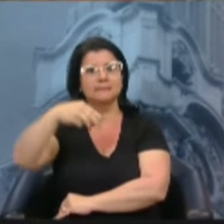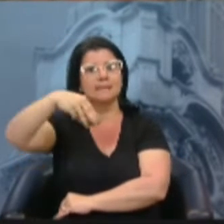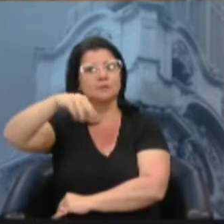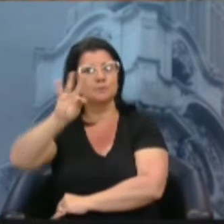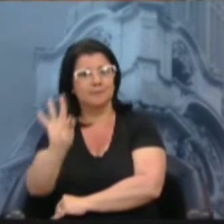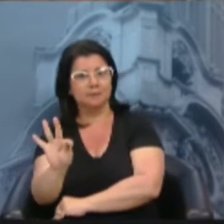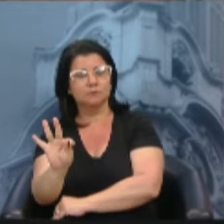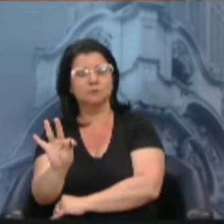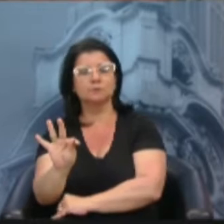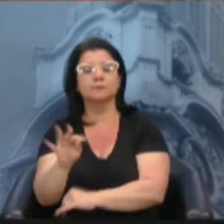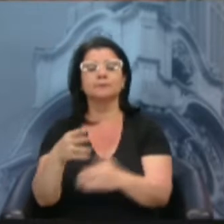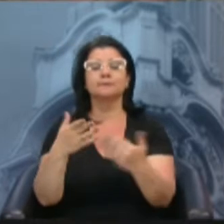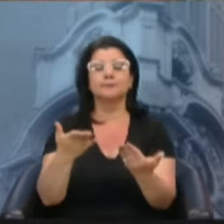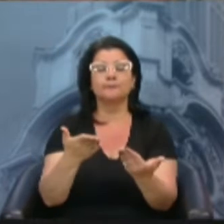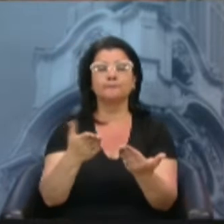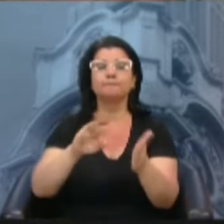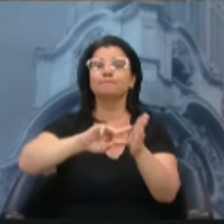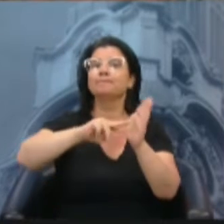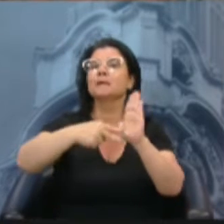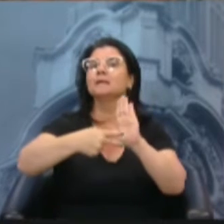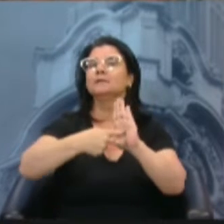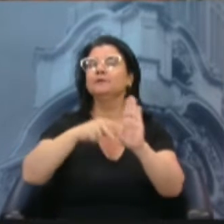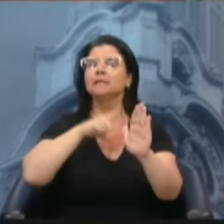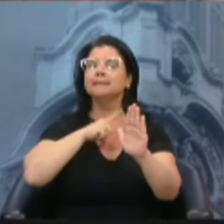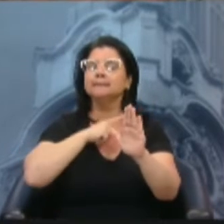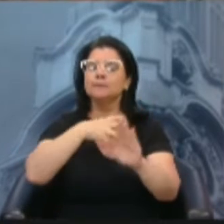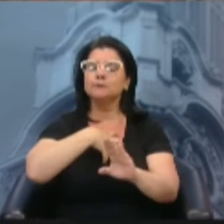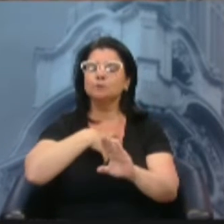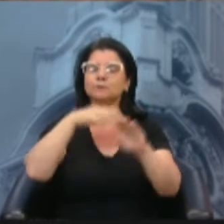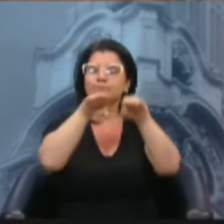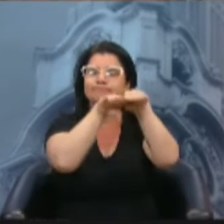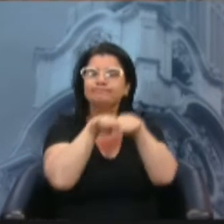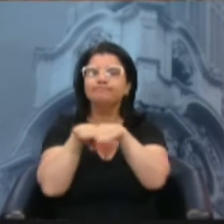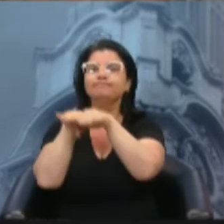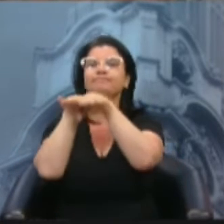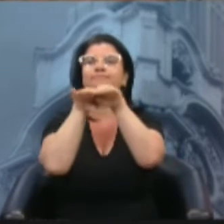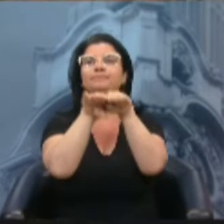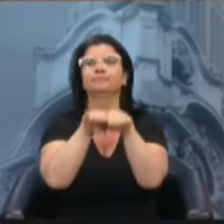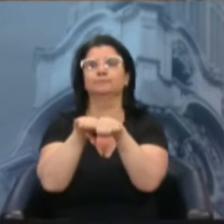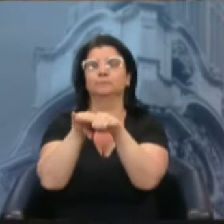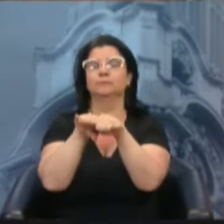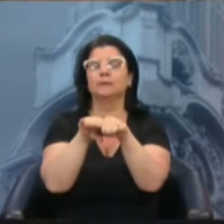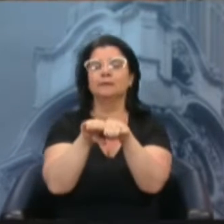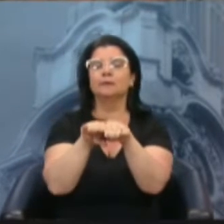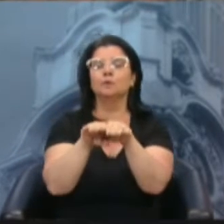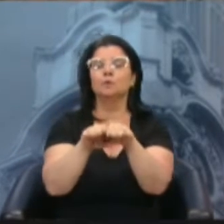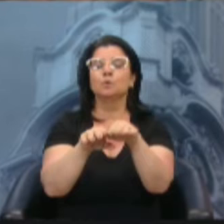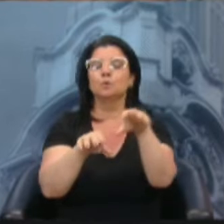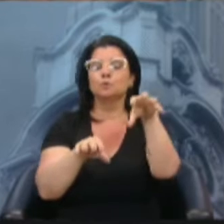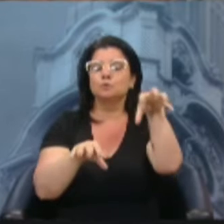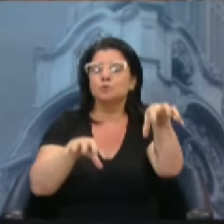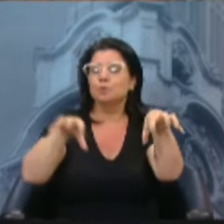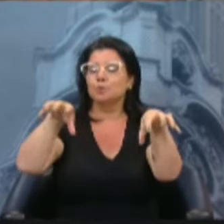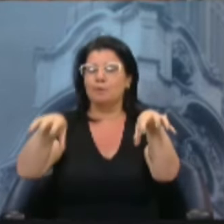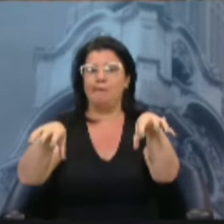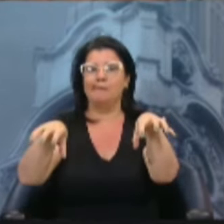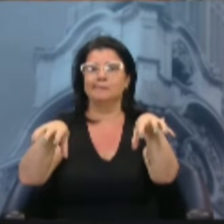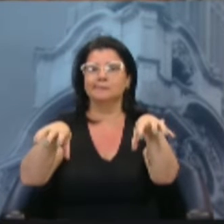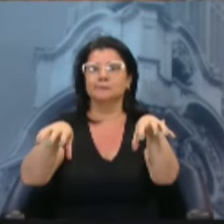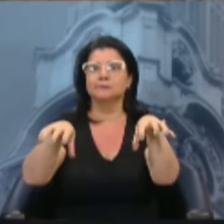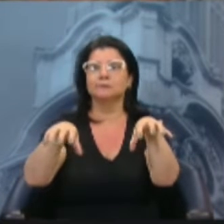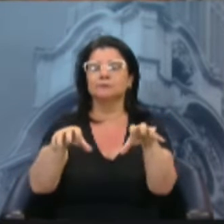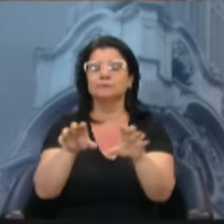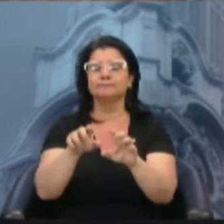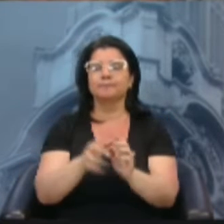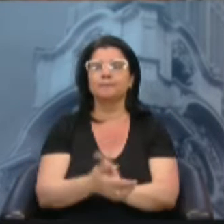seja, traz, né, uma situação de igualdade conforme todos os demais terrenos, vamos dizer assim, localizados naquele entorno.